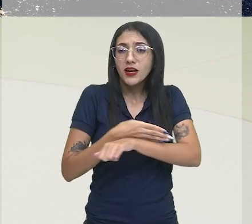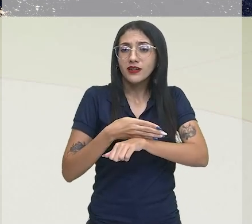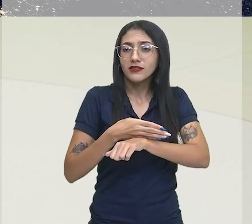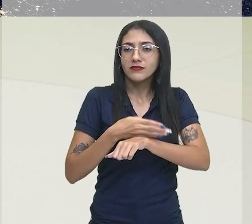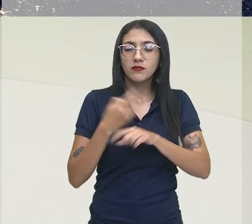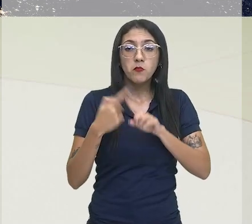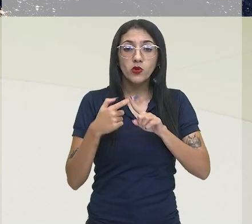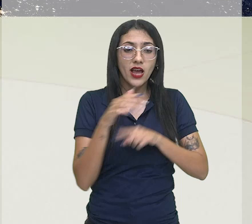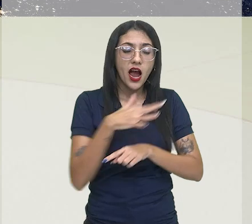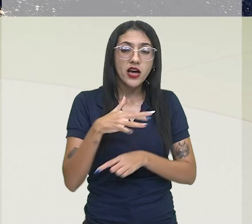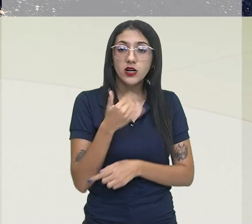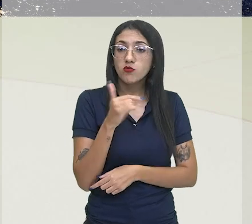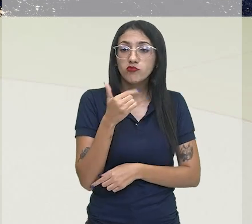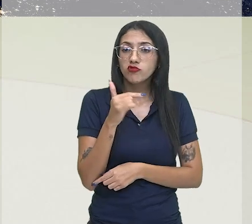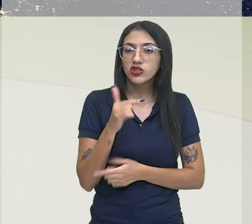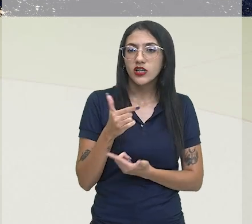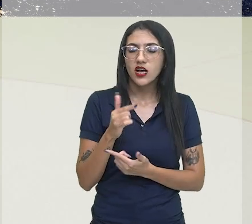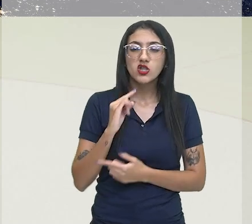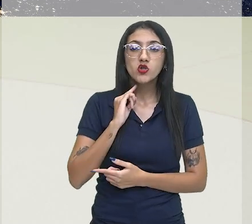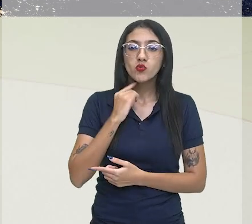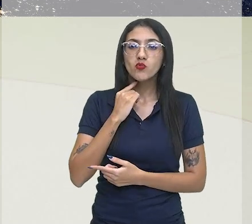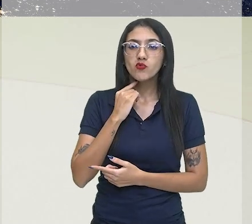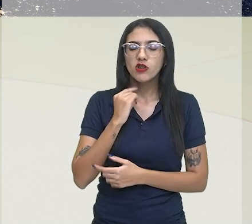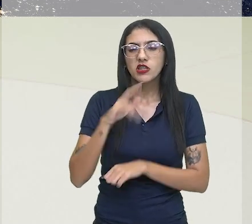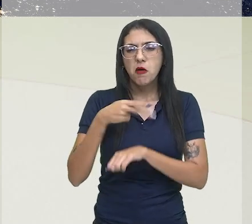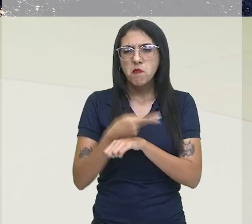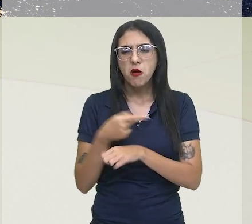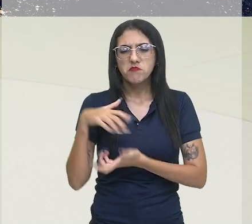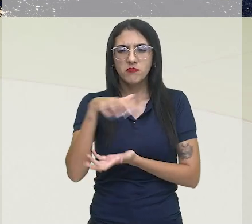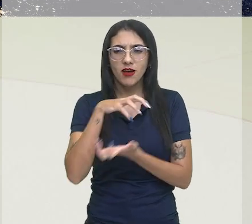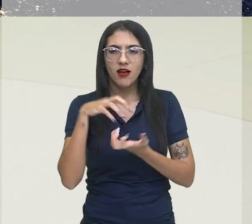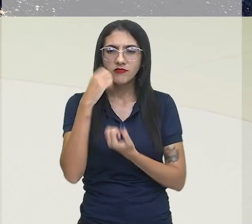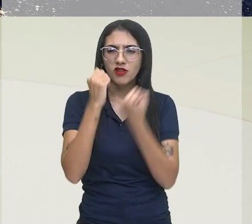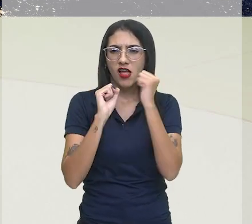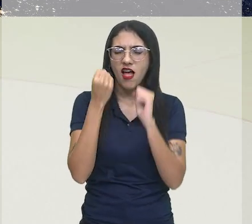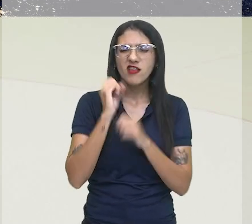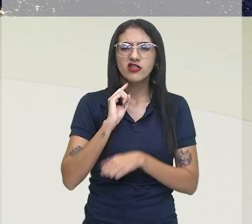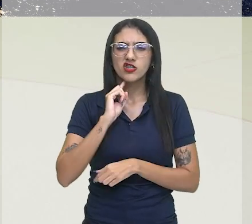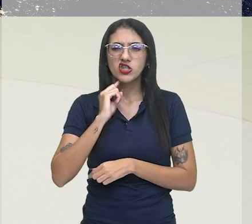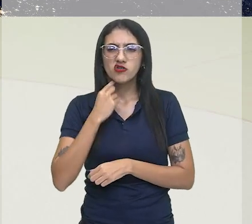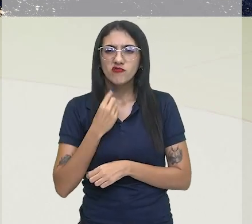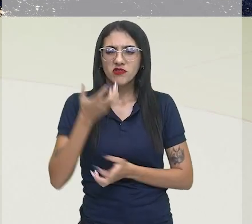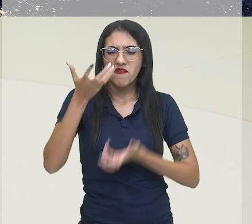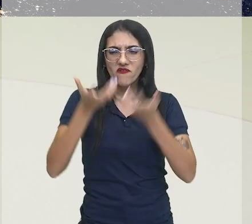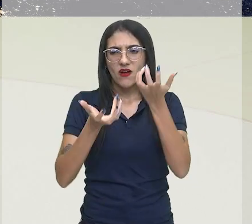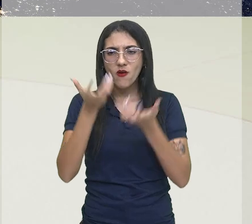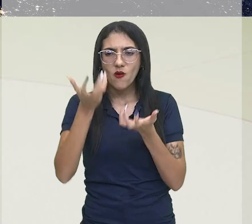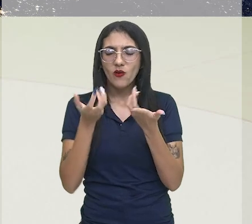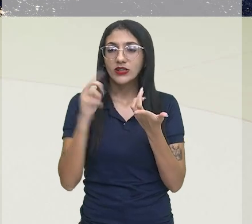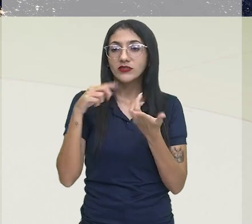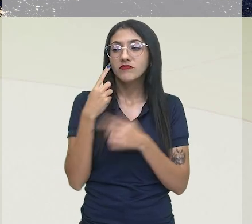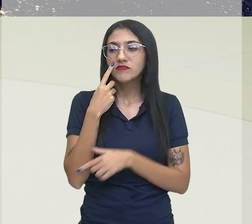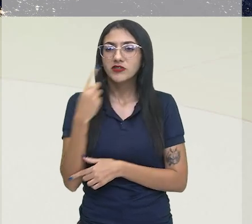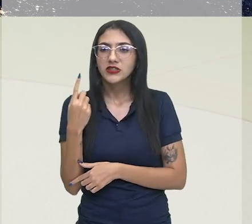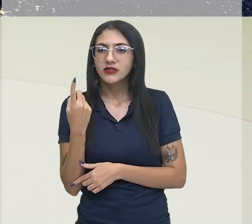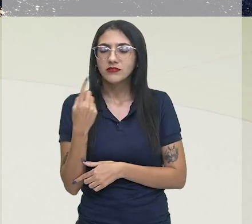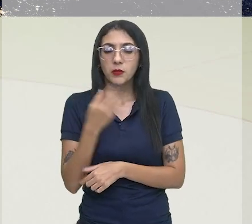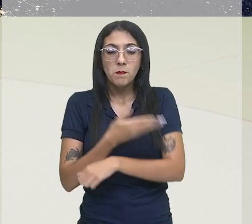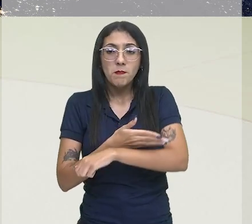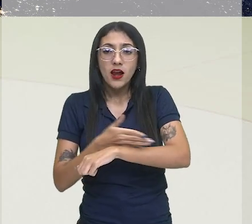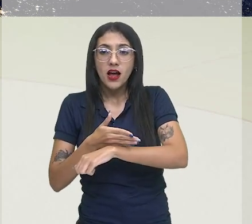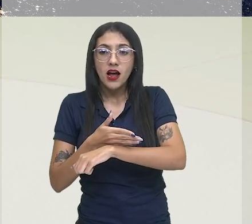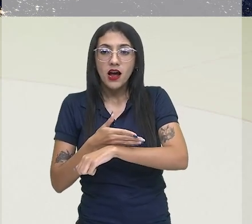o ambiente não tinha poluição. Depois de toda a Revolução Industrial, a poluição do ambiente, as brancas